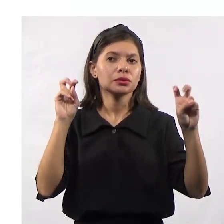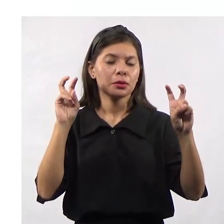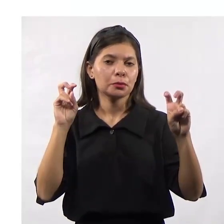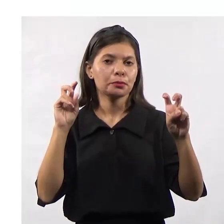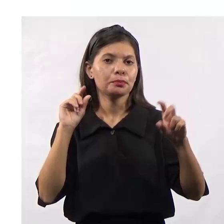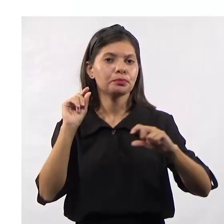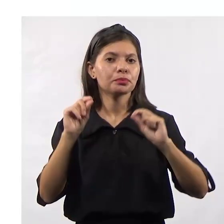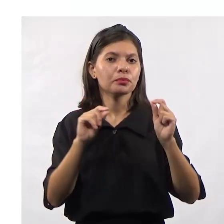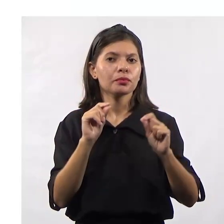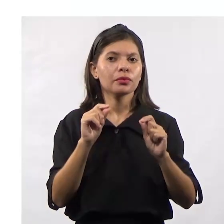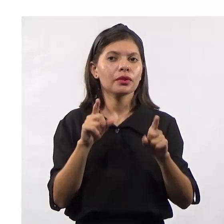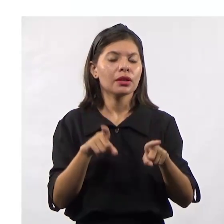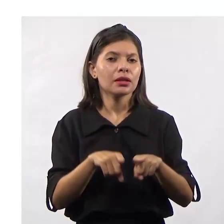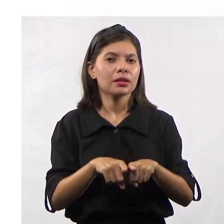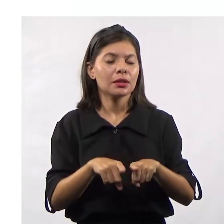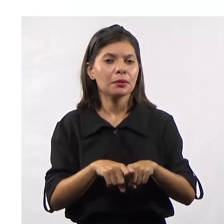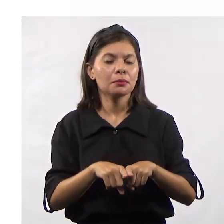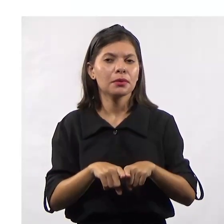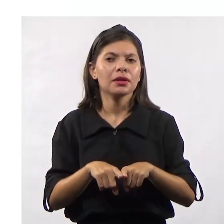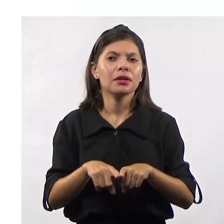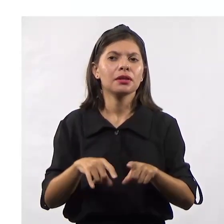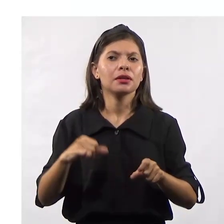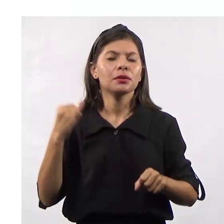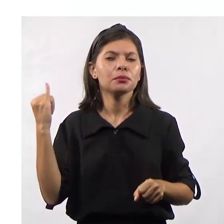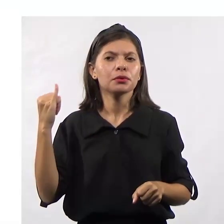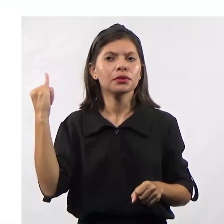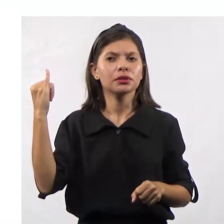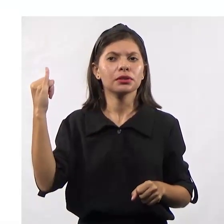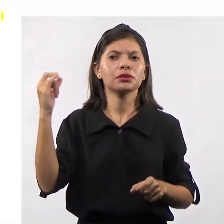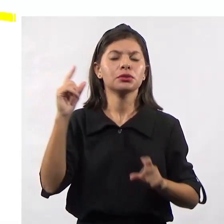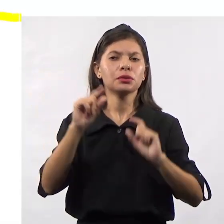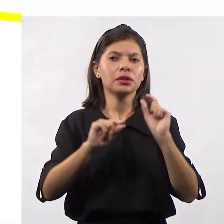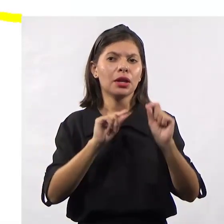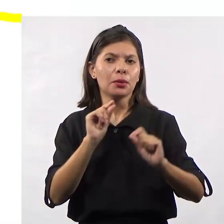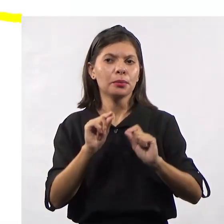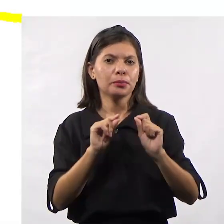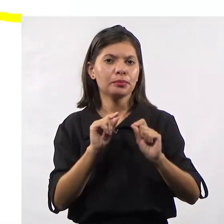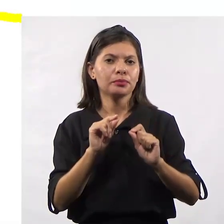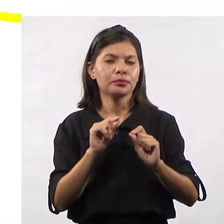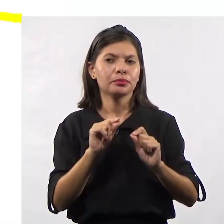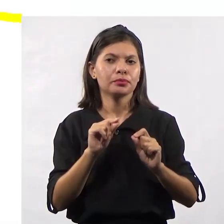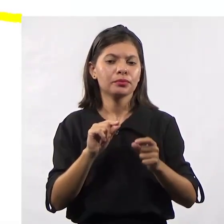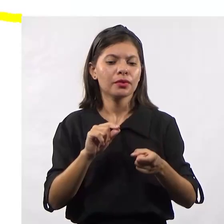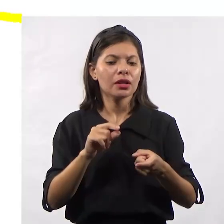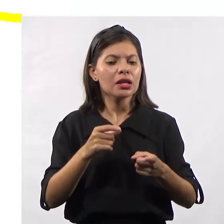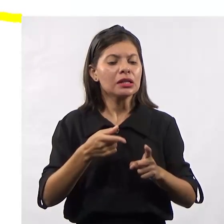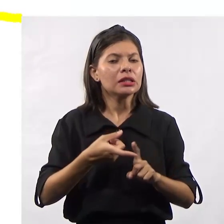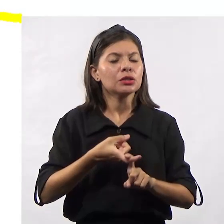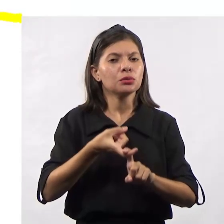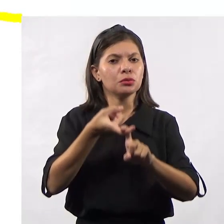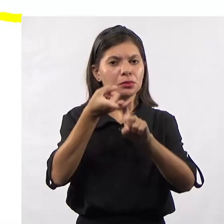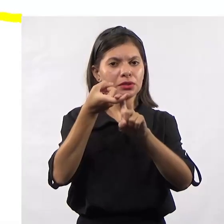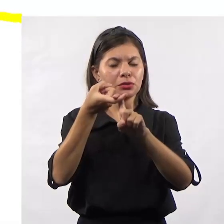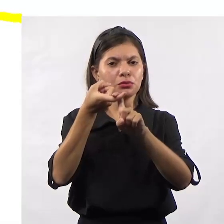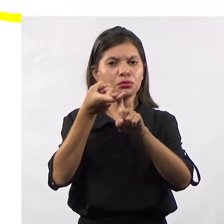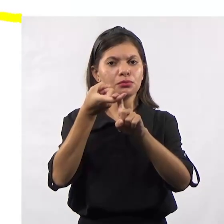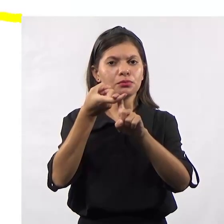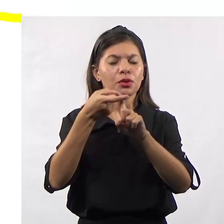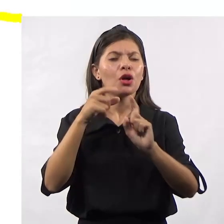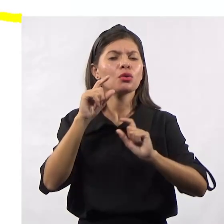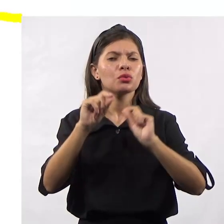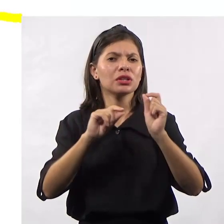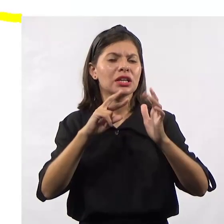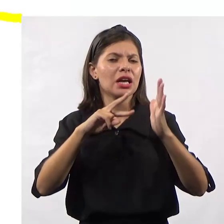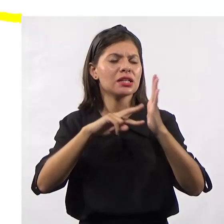tá? Outra coisa importante, efeito suspensivo. Efeito